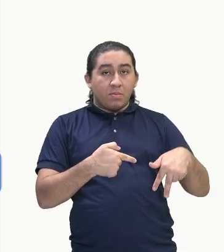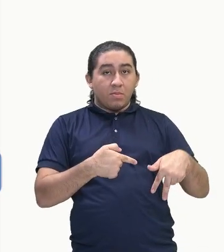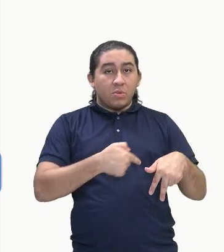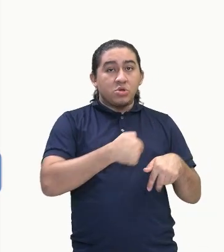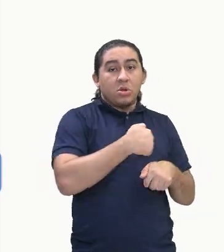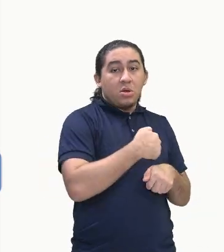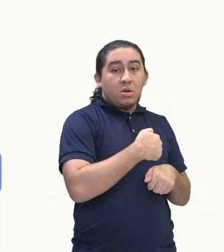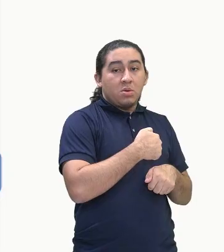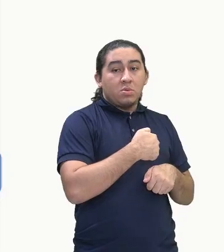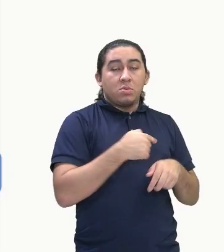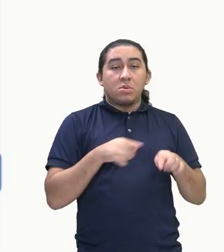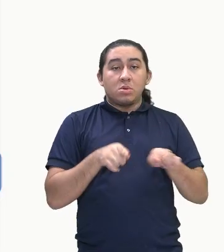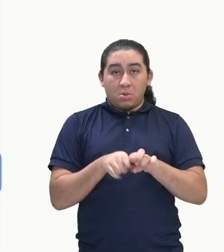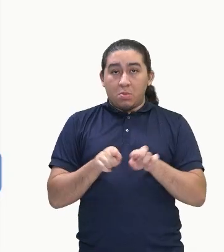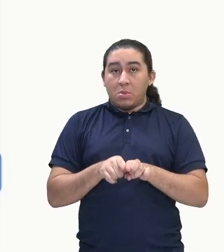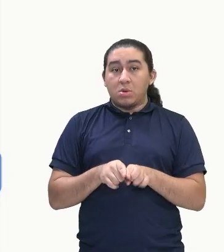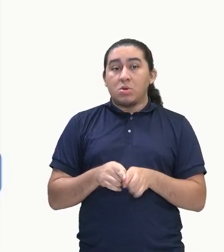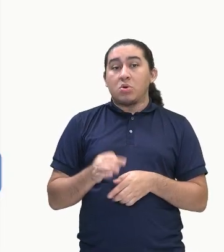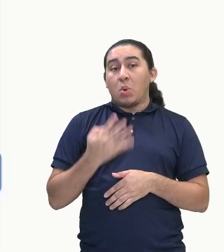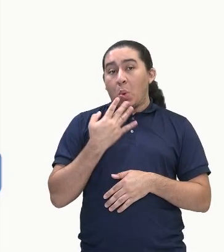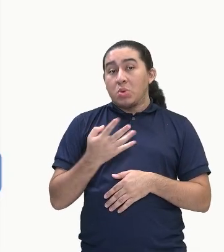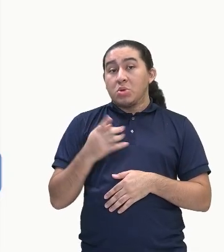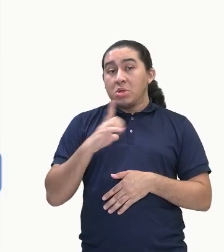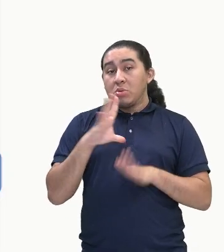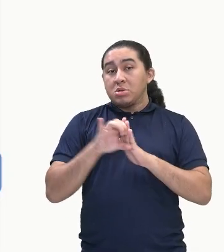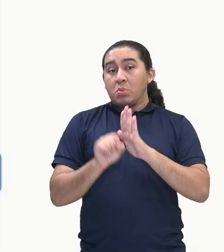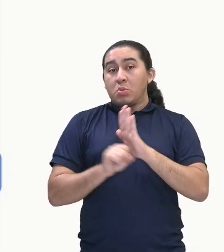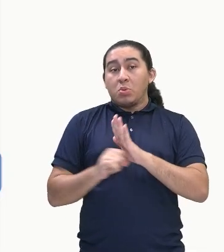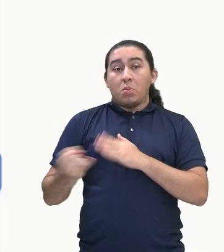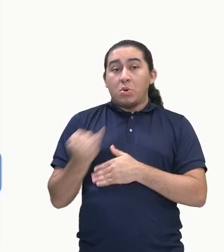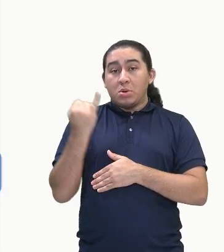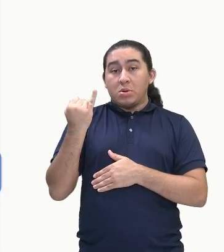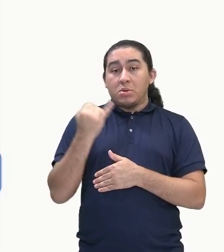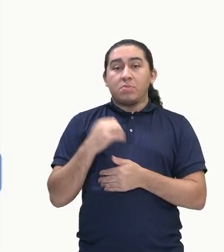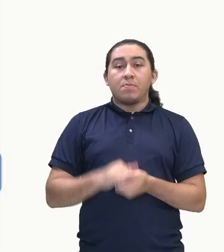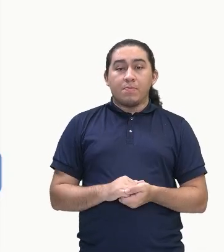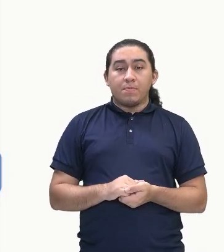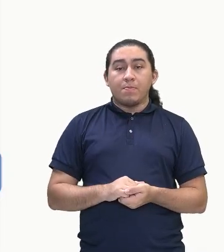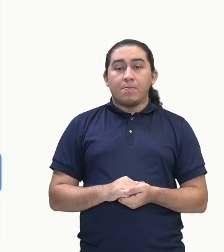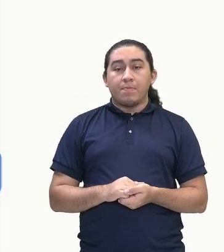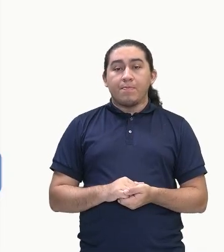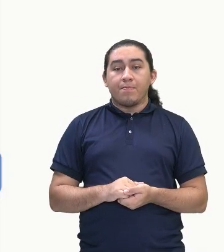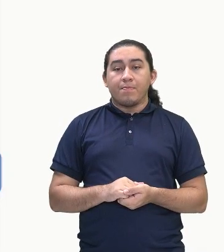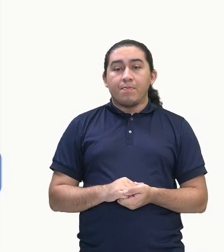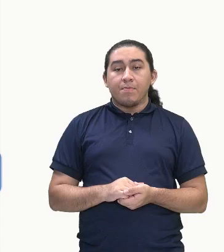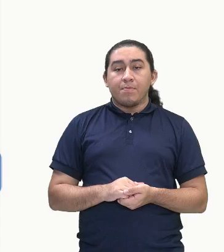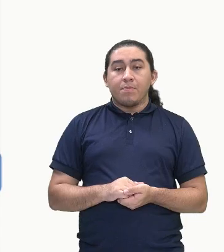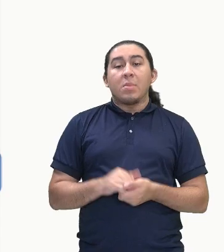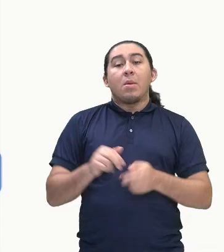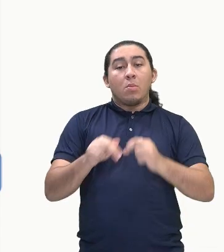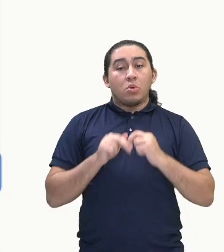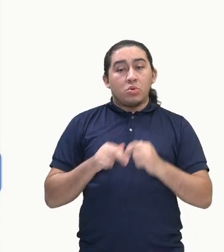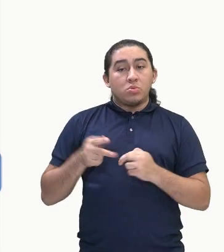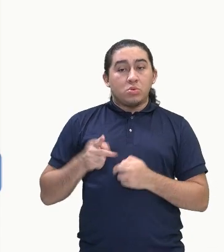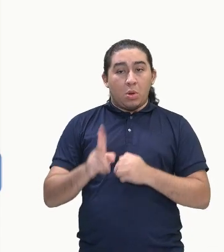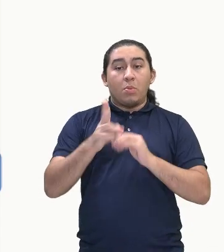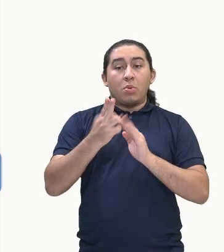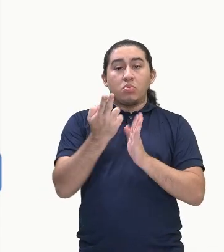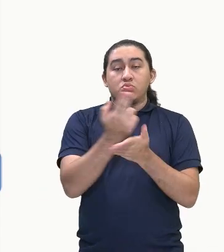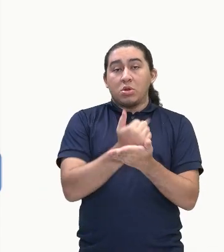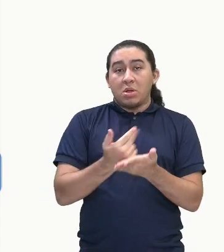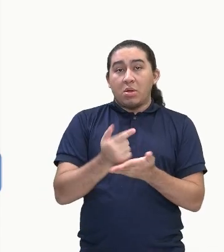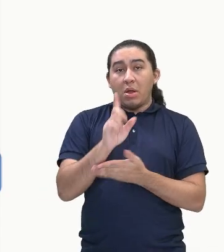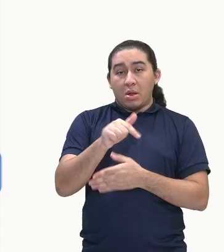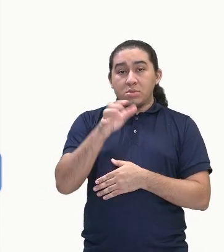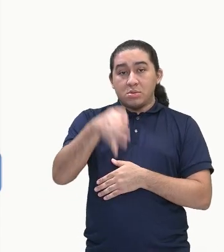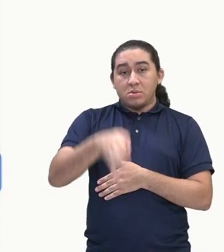têm um simbolismo muito importante. Então, todos os deuses egípcios eles estão representados desta forma, certo?